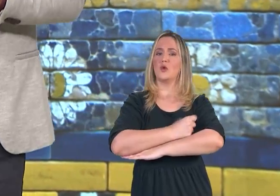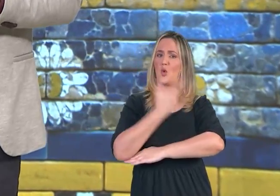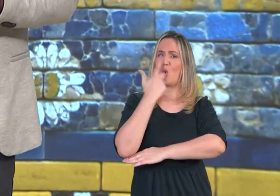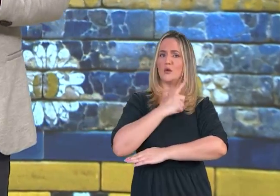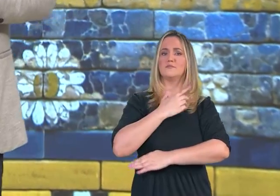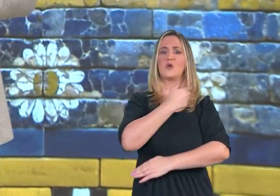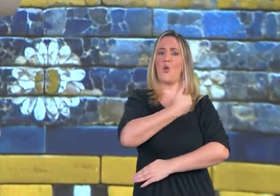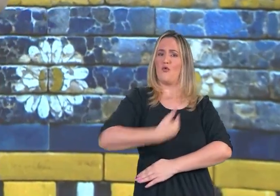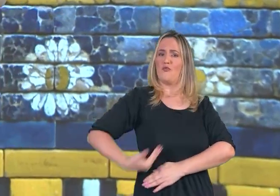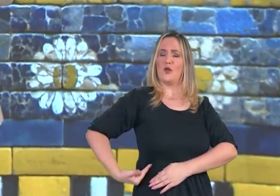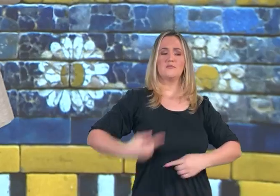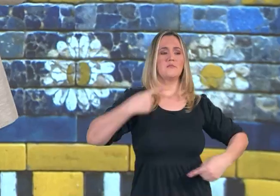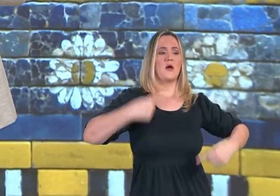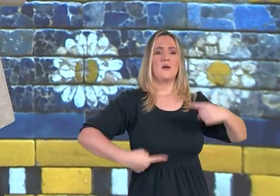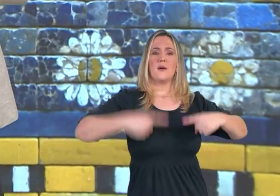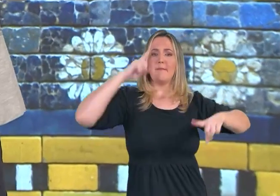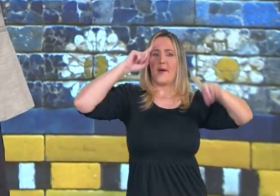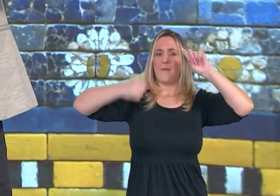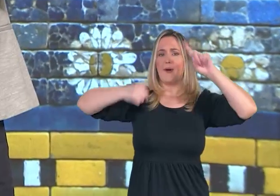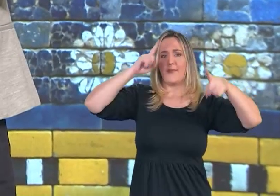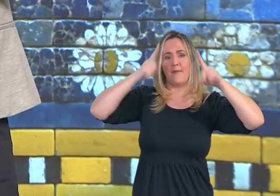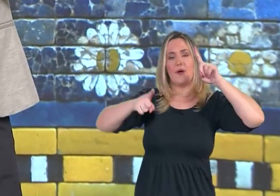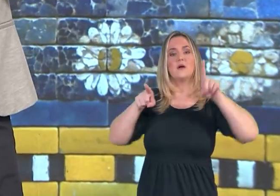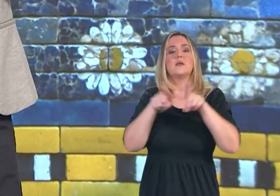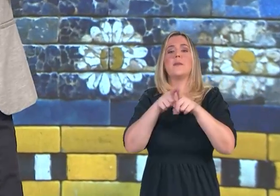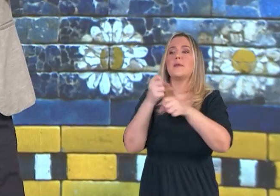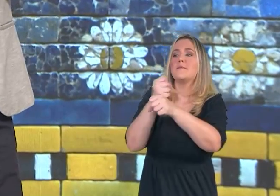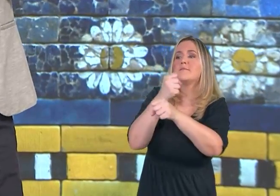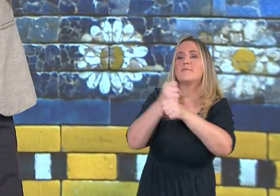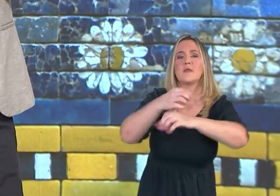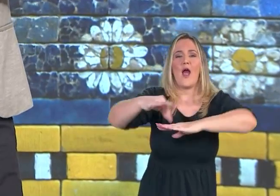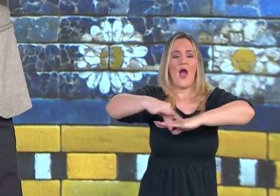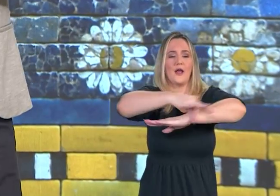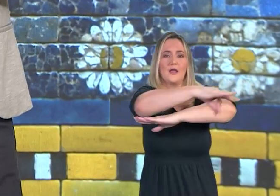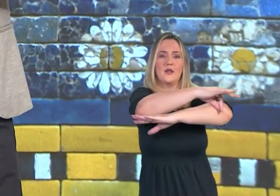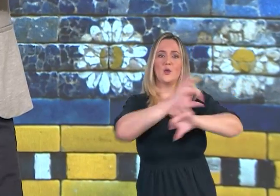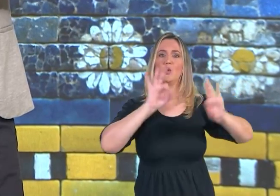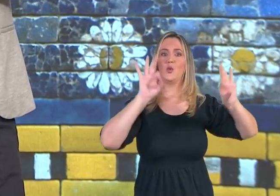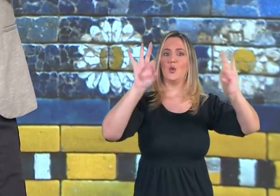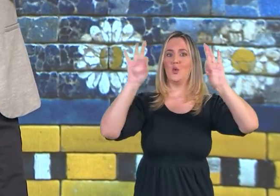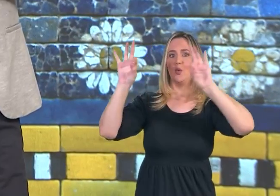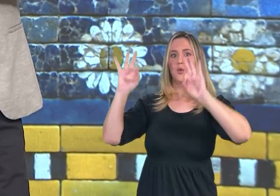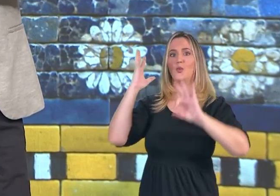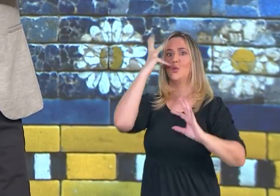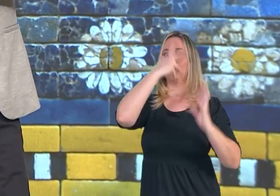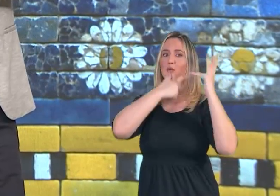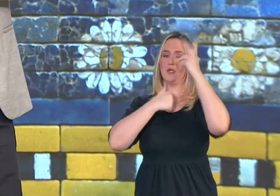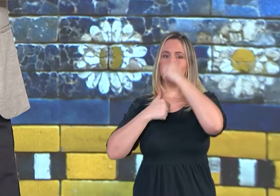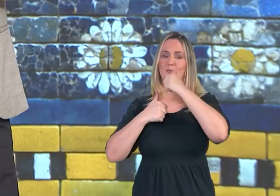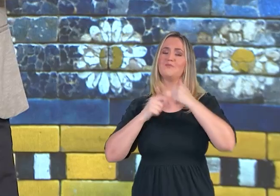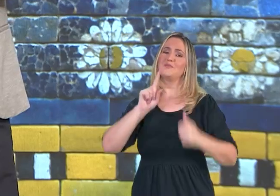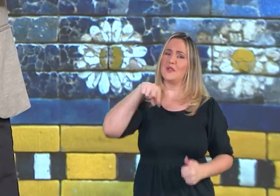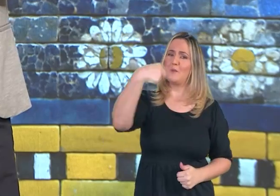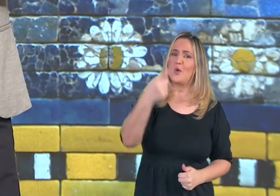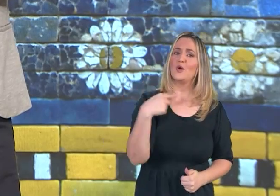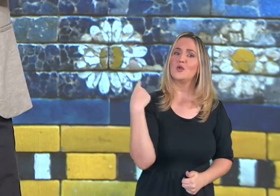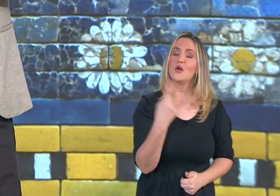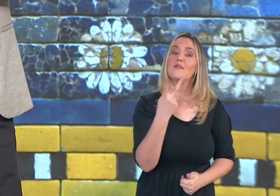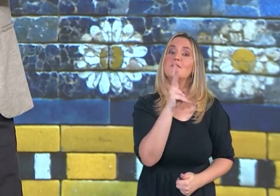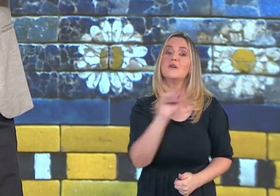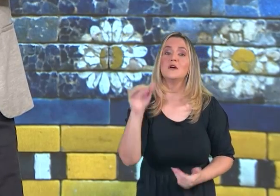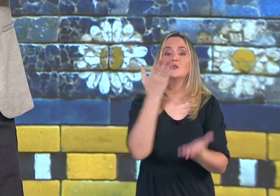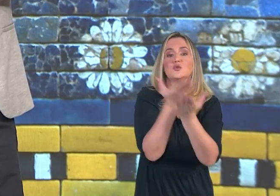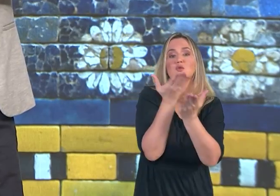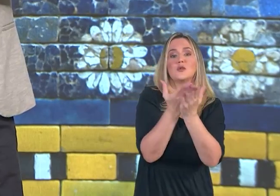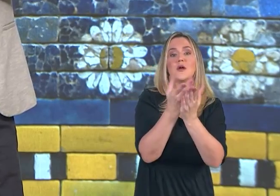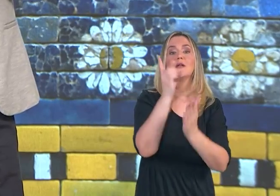construtor genial. Principalmente quando falarmos disso no capítulo 4 de Daniel, você vai conhecer mais detalhes sobre a cidade